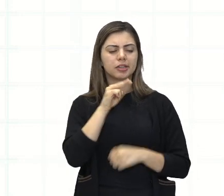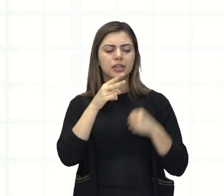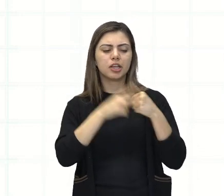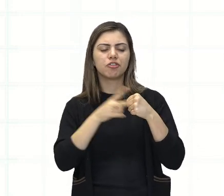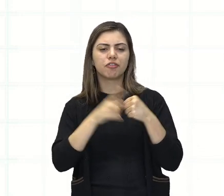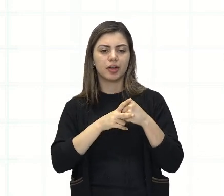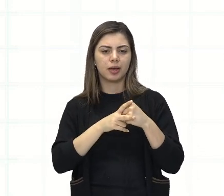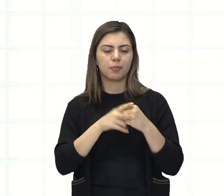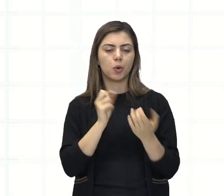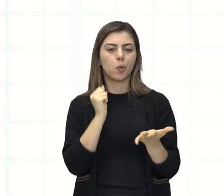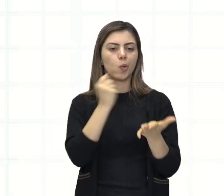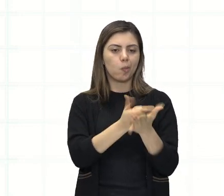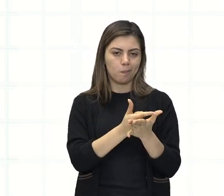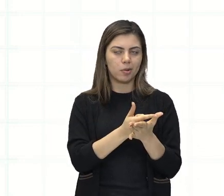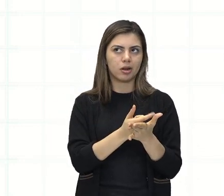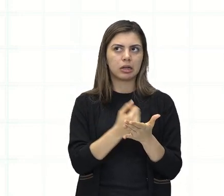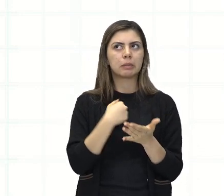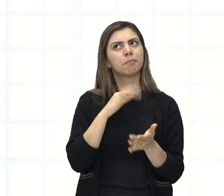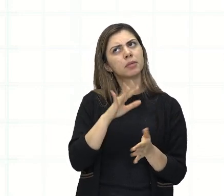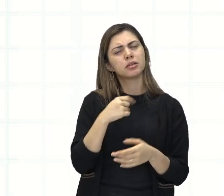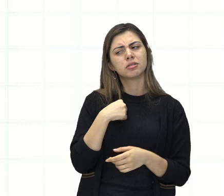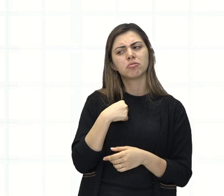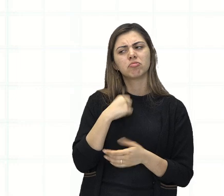Comprei. Tá, mas eu comprei